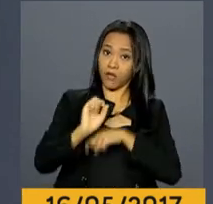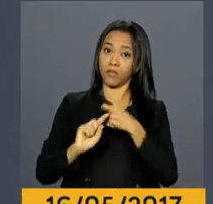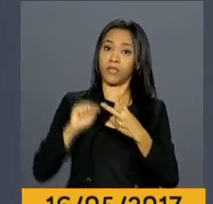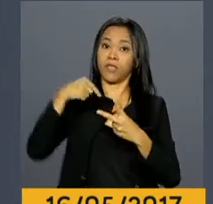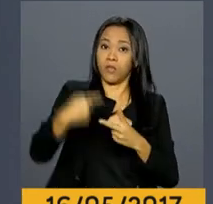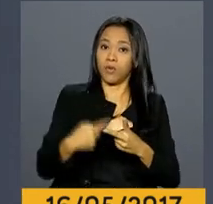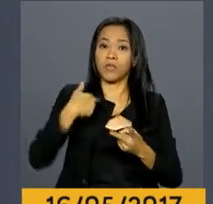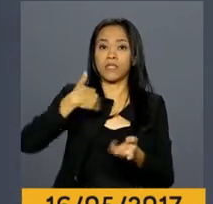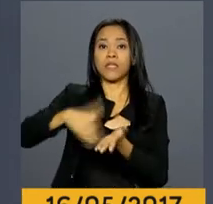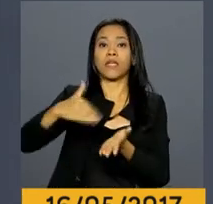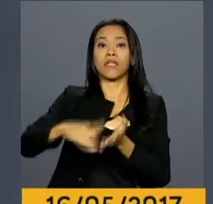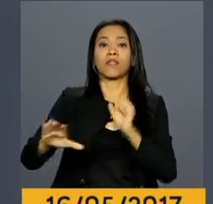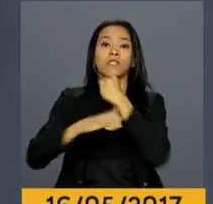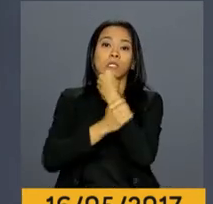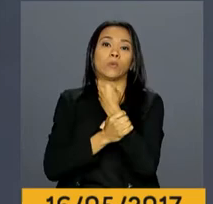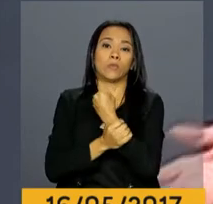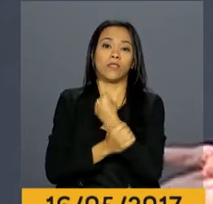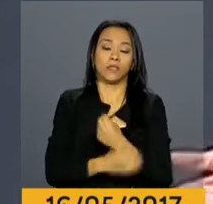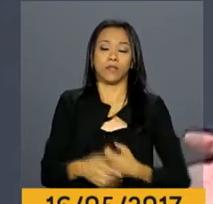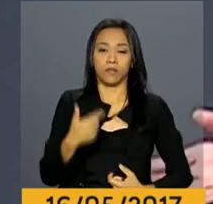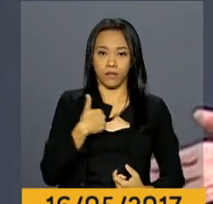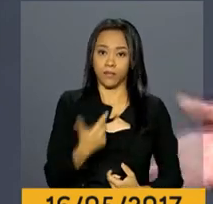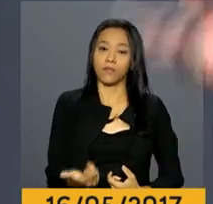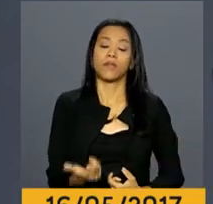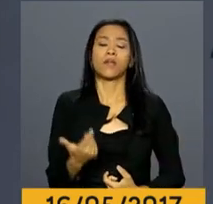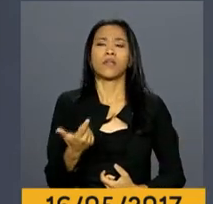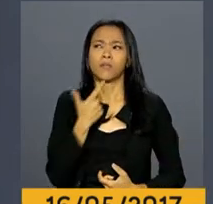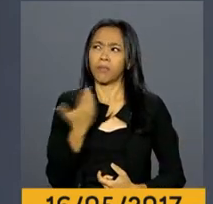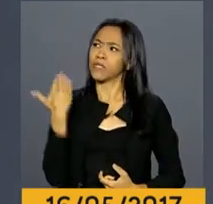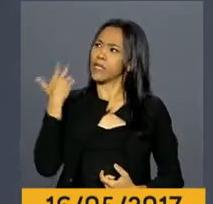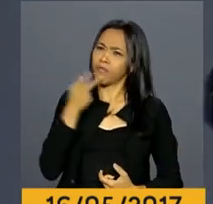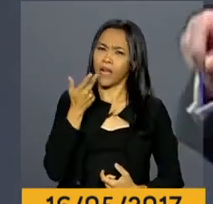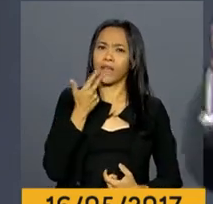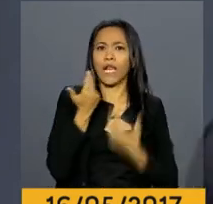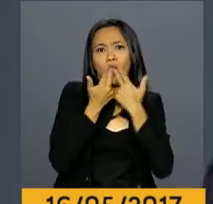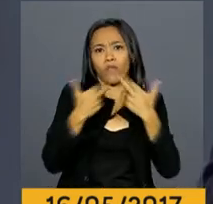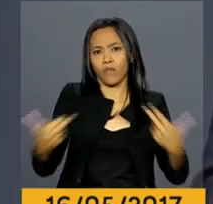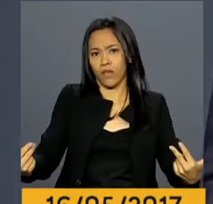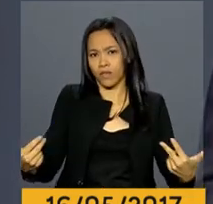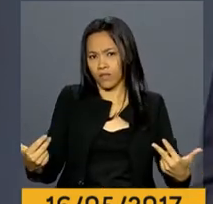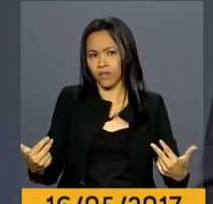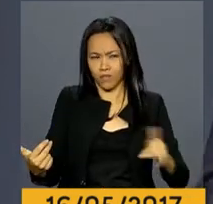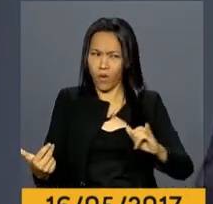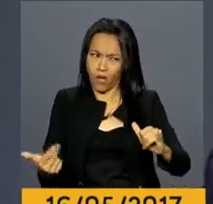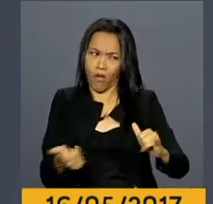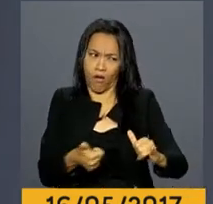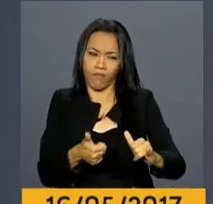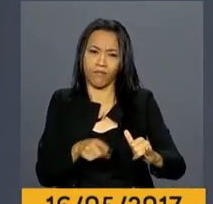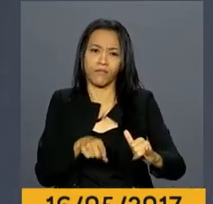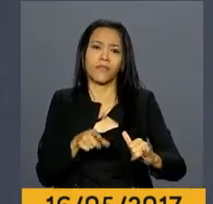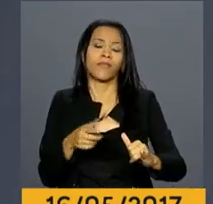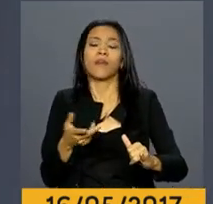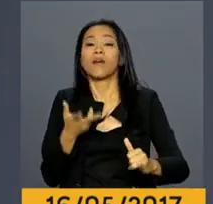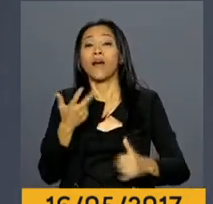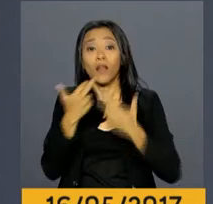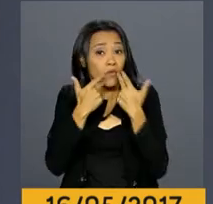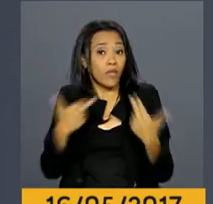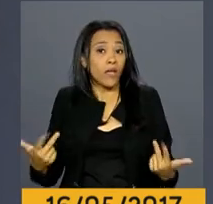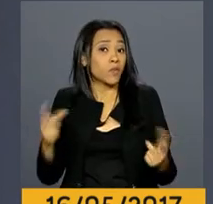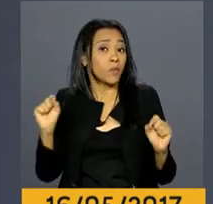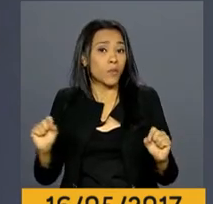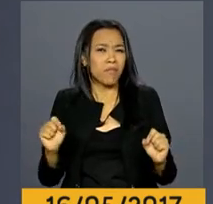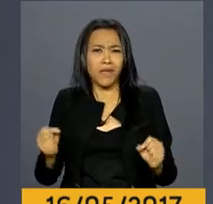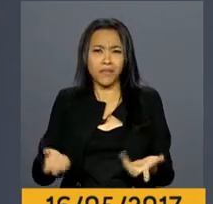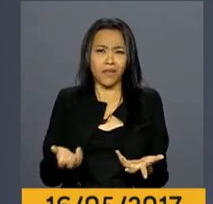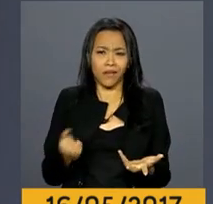depois secretário da Segurança Pública. E ele dizia uma coisa, naquela época era novidade, não é, Sandoval? Ayrton, você sabe que na época era novidade, mas era uma